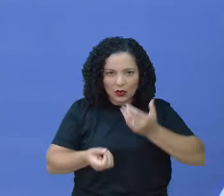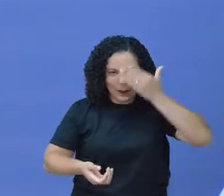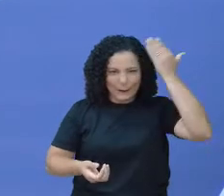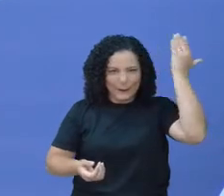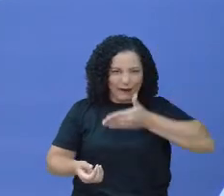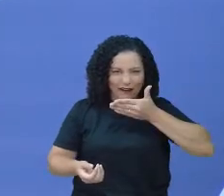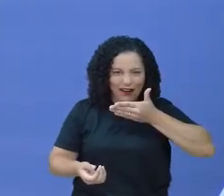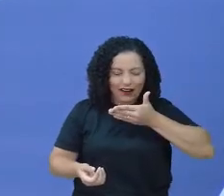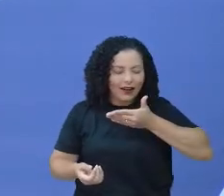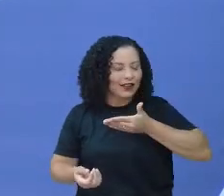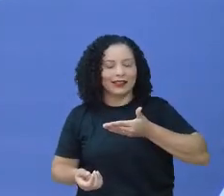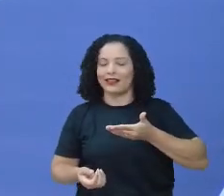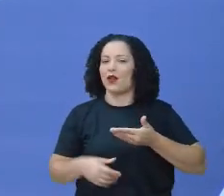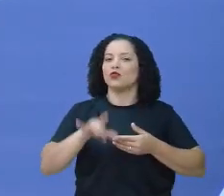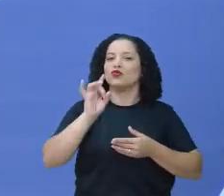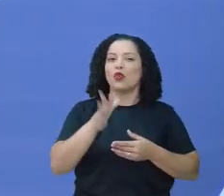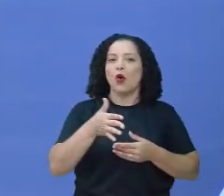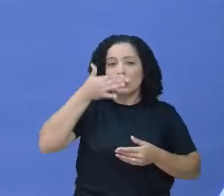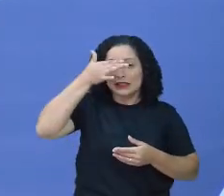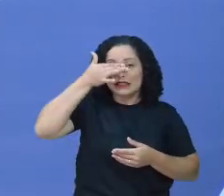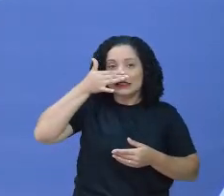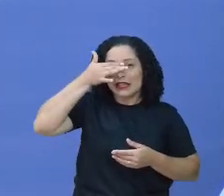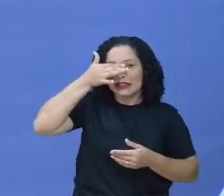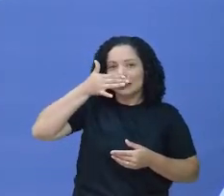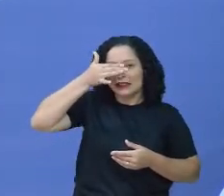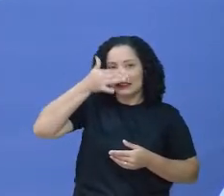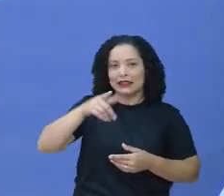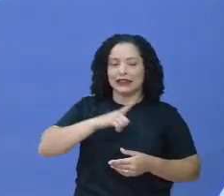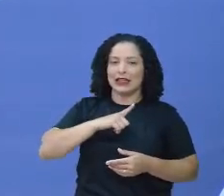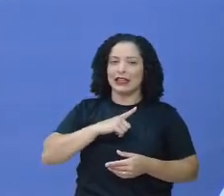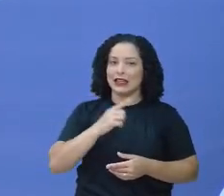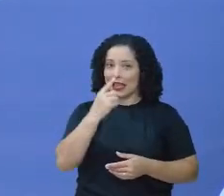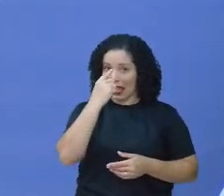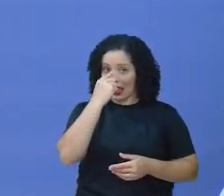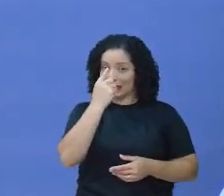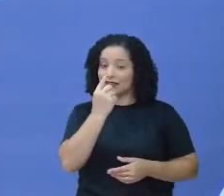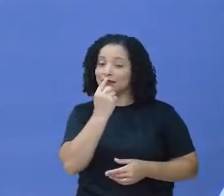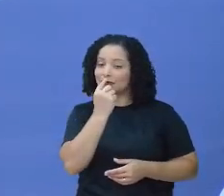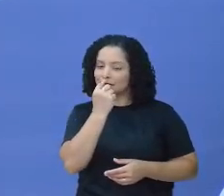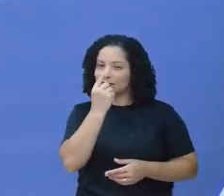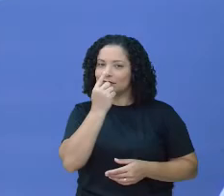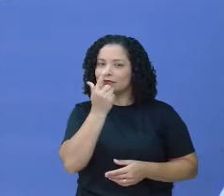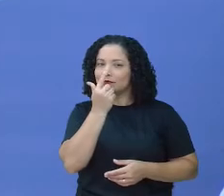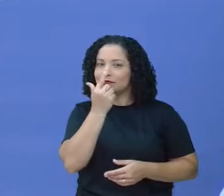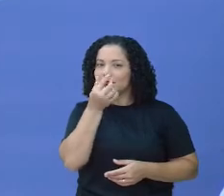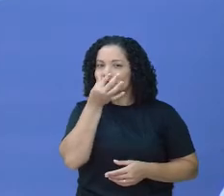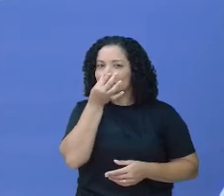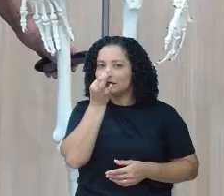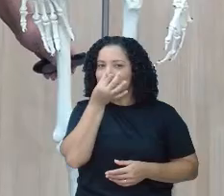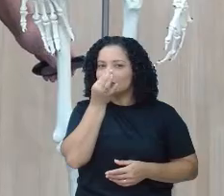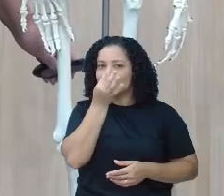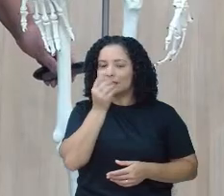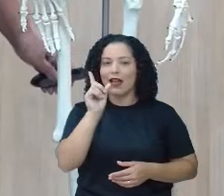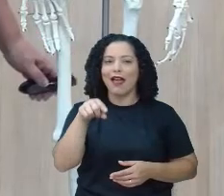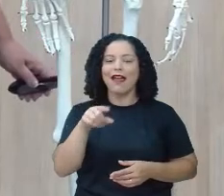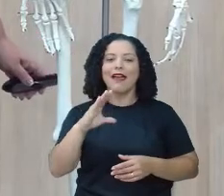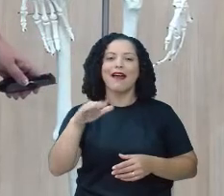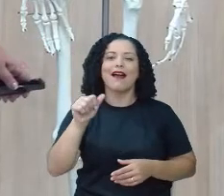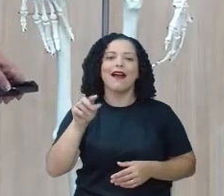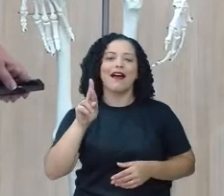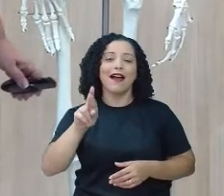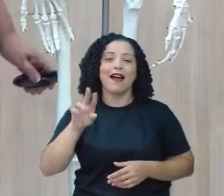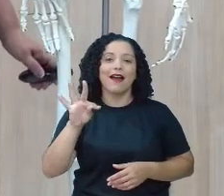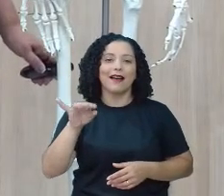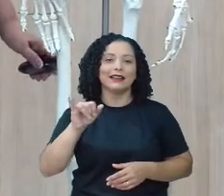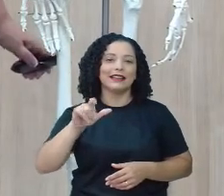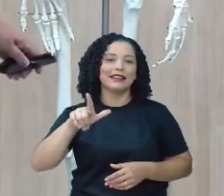só essa parte aqui é formada por ossos. O complemento aqui, a pontinha do nariz, é cartilagem. Nós vamos falar em